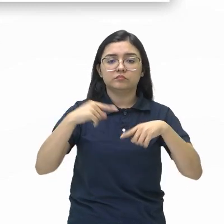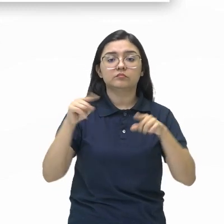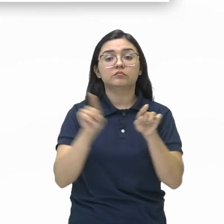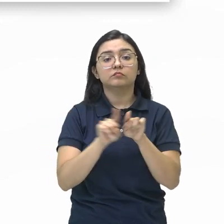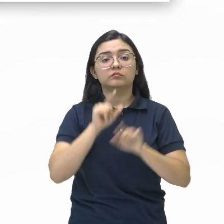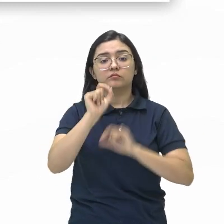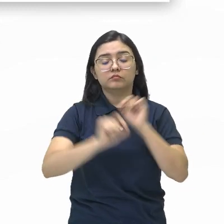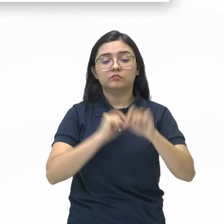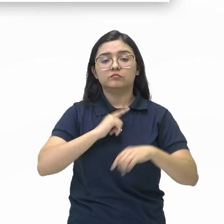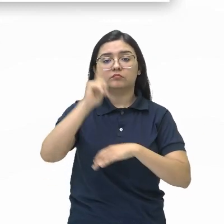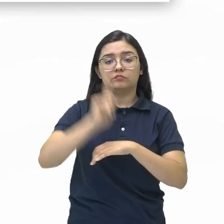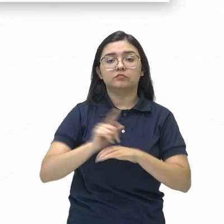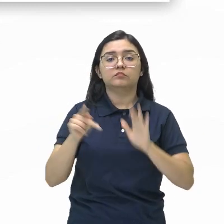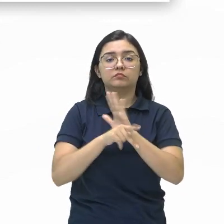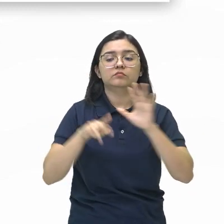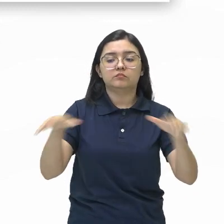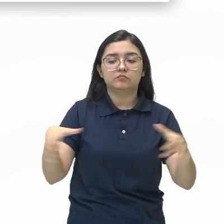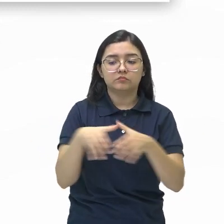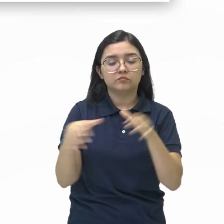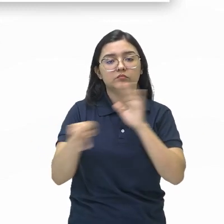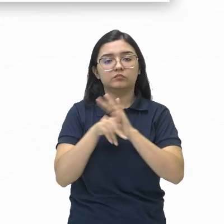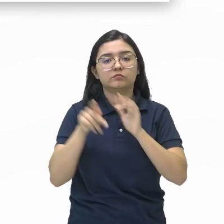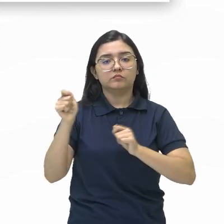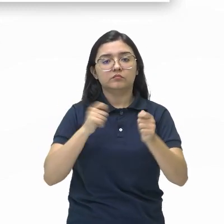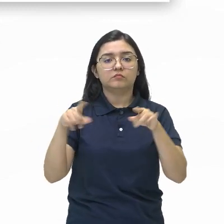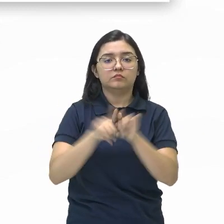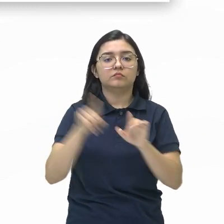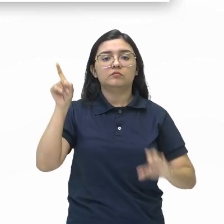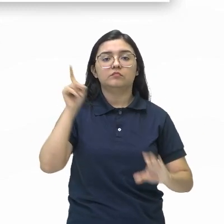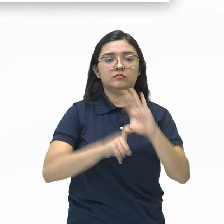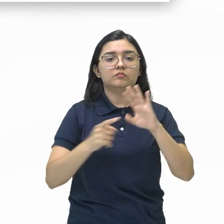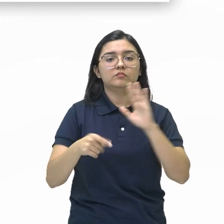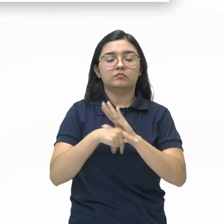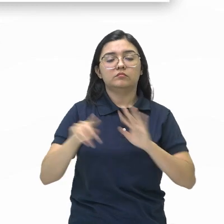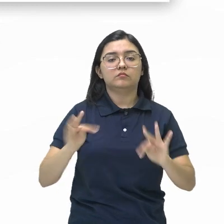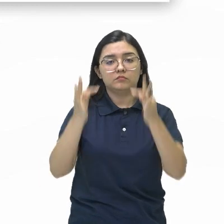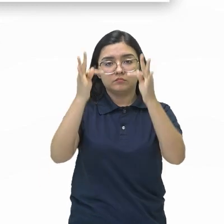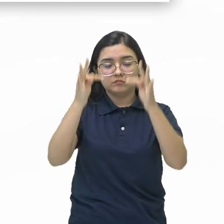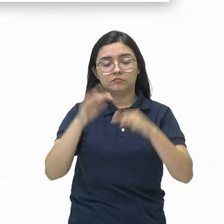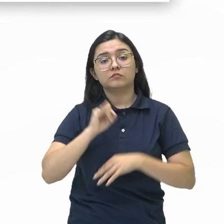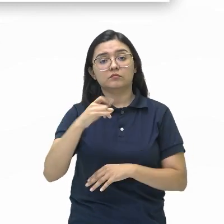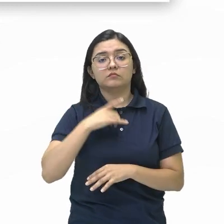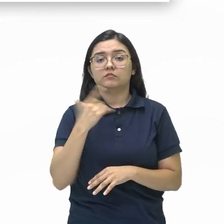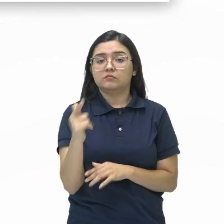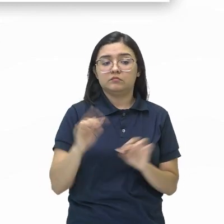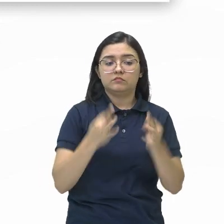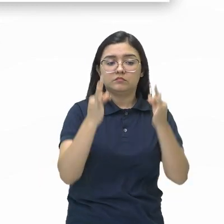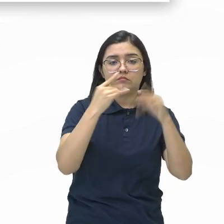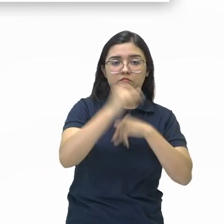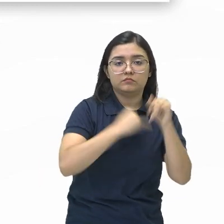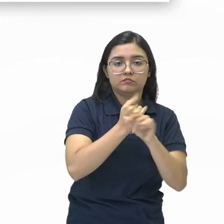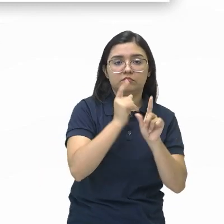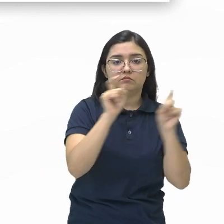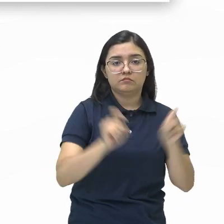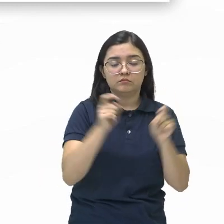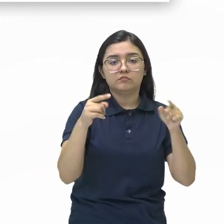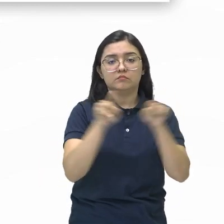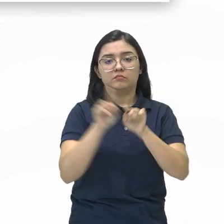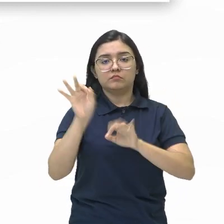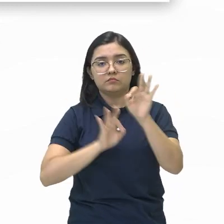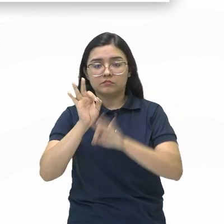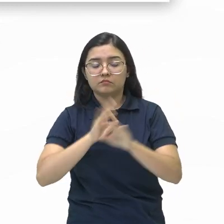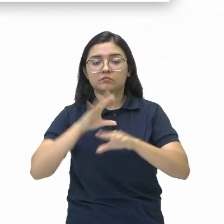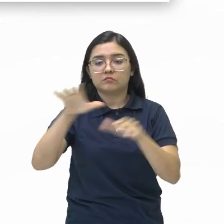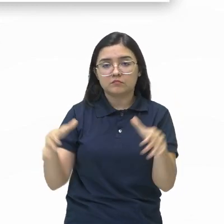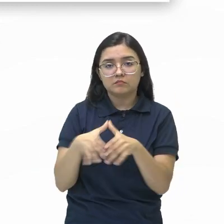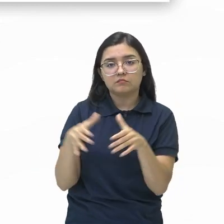quê? Gestão de equipes, né? E uma dependência da tecnologia, se não tiver, né? E para organizar essas